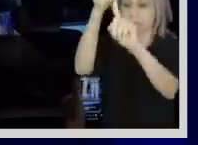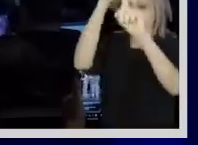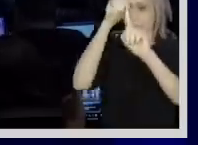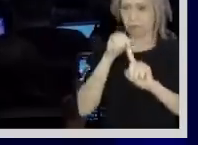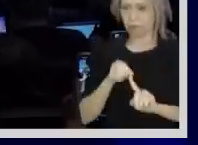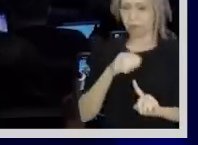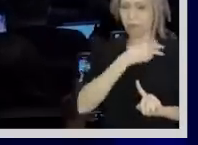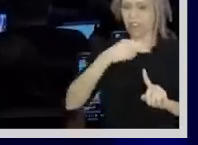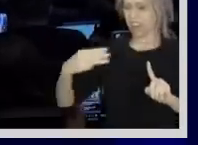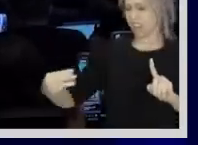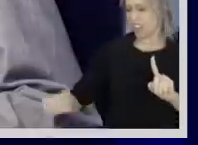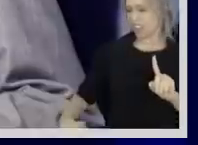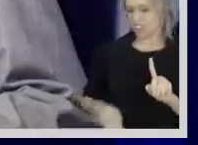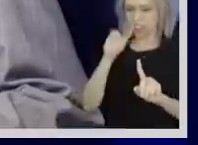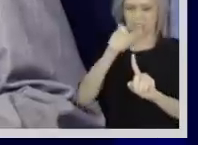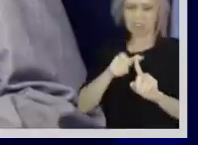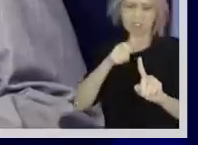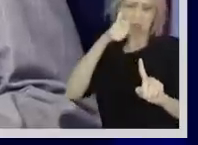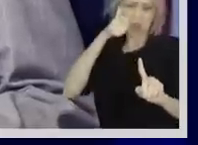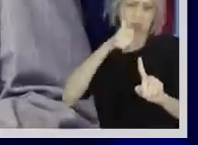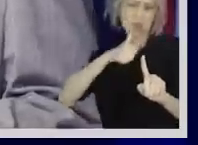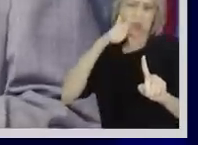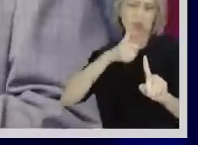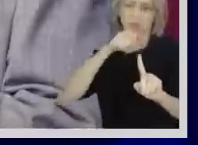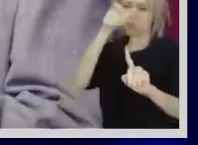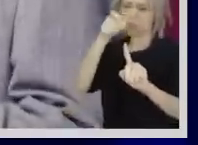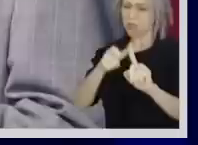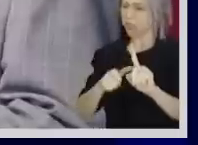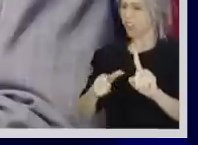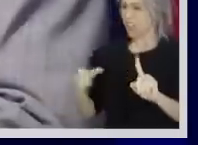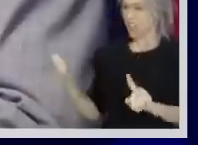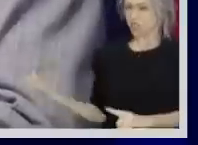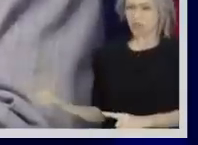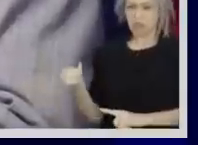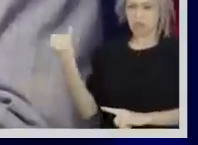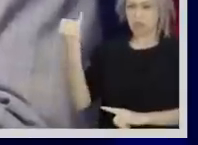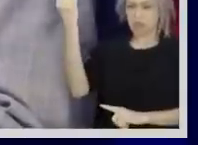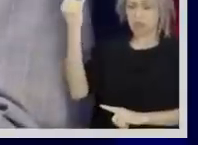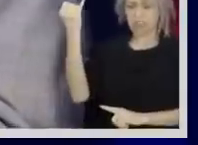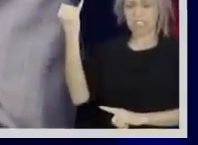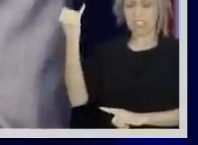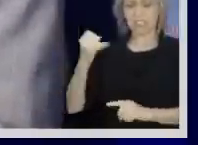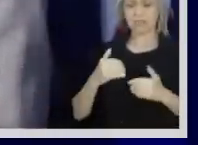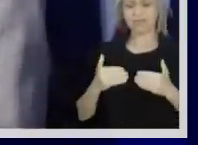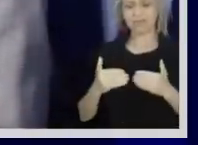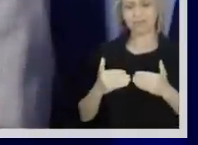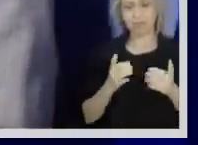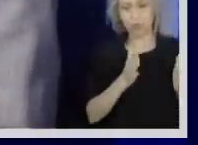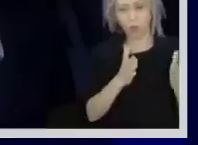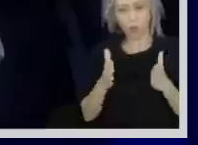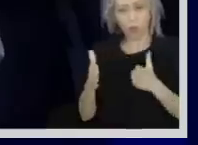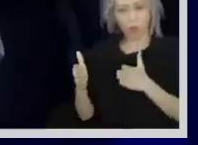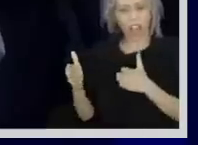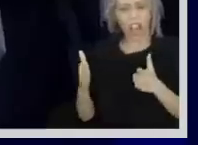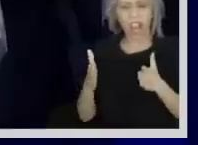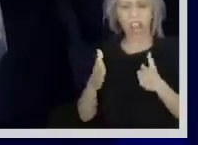respaldo, né? E quanto à questão de ir e vir, que nós comentamos há pouco, a preservação da ordem e manifestação política, ela deve ser preservada sem uso